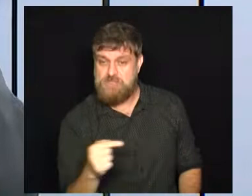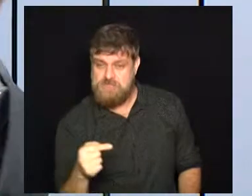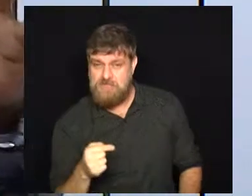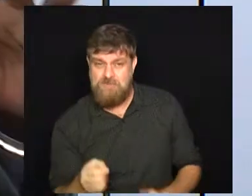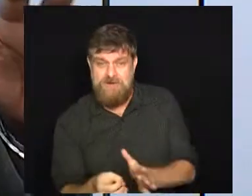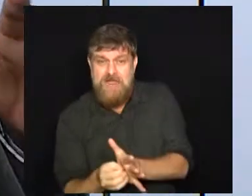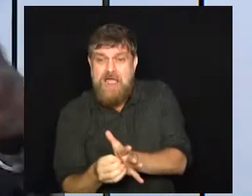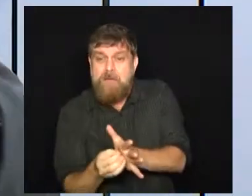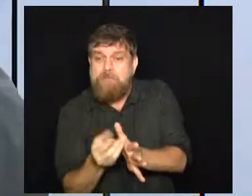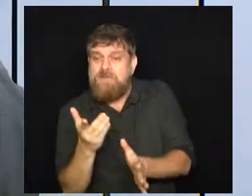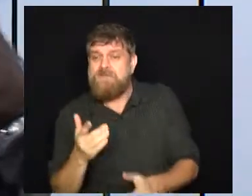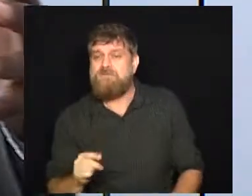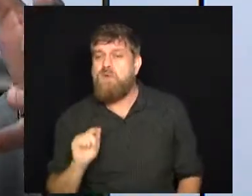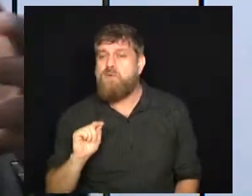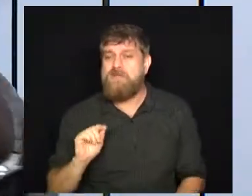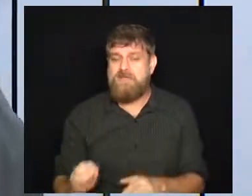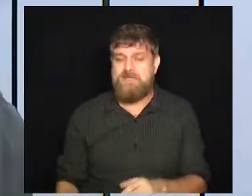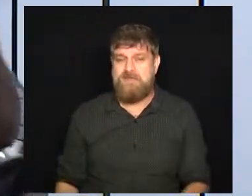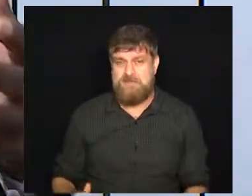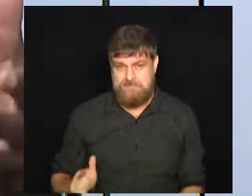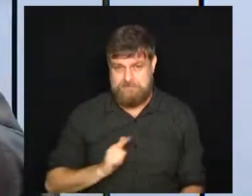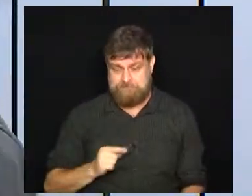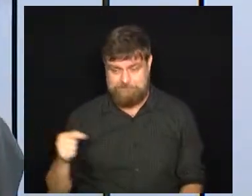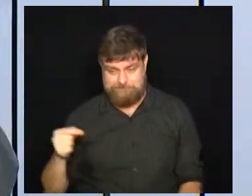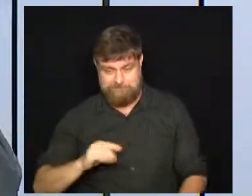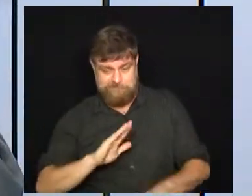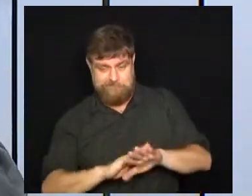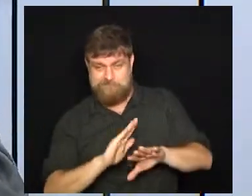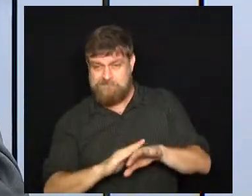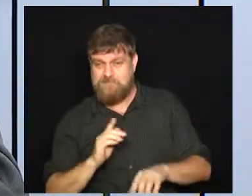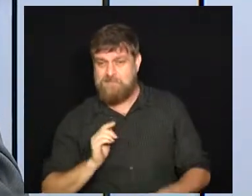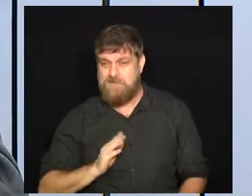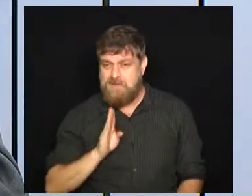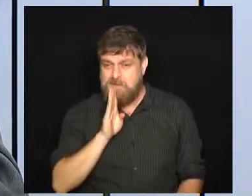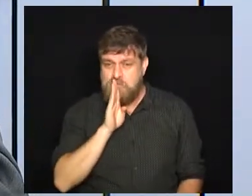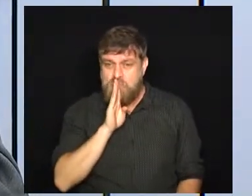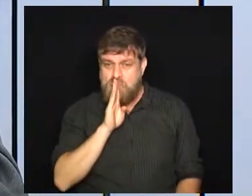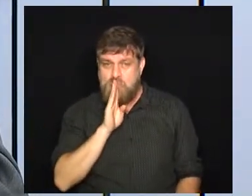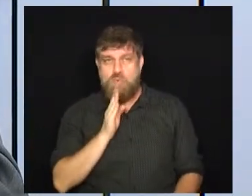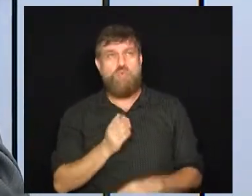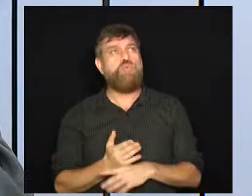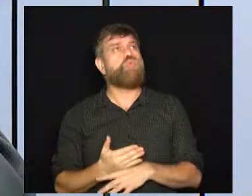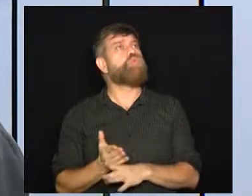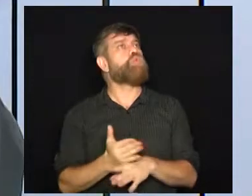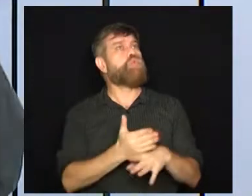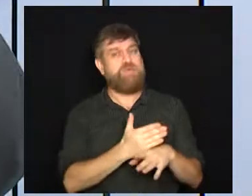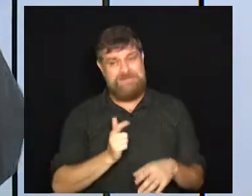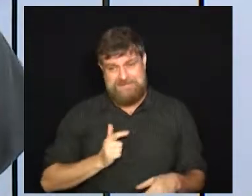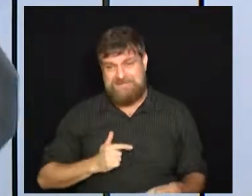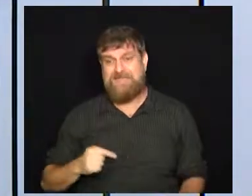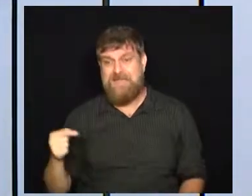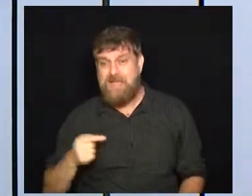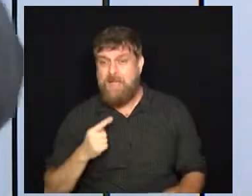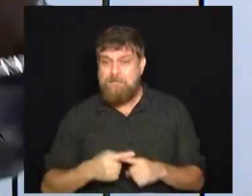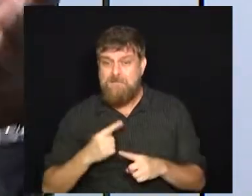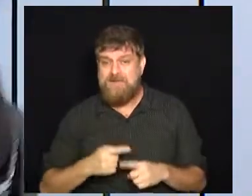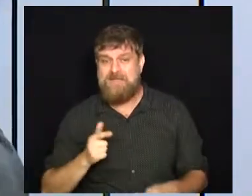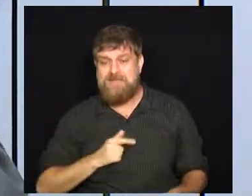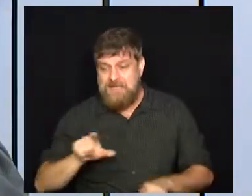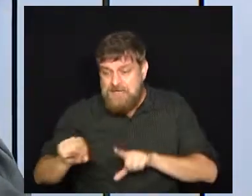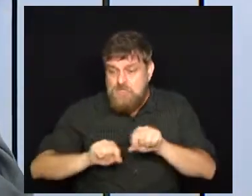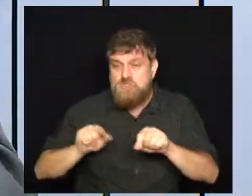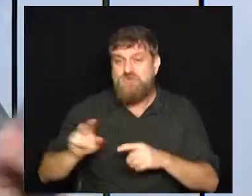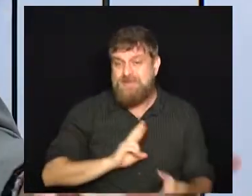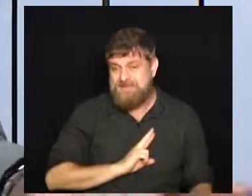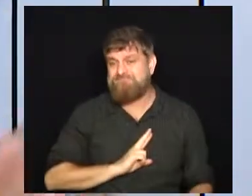muitas vezes acaba ficando embaixo do tapete vários conflitos em função das opções